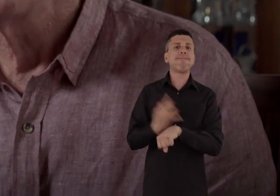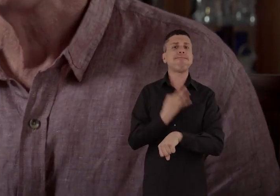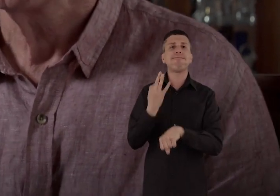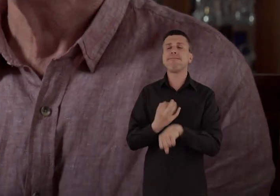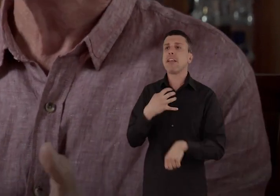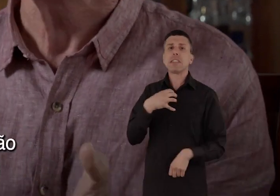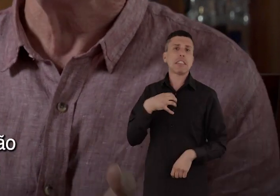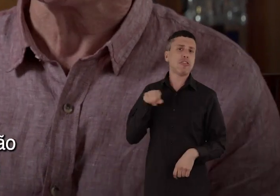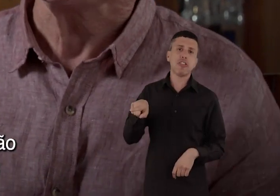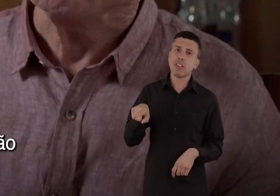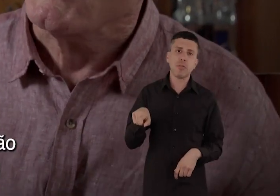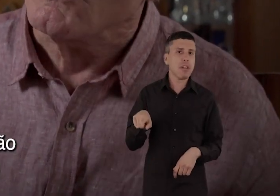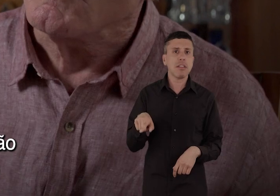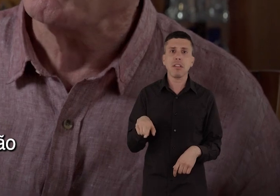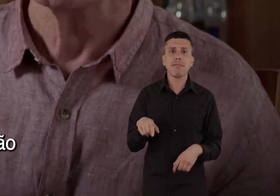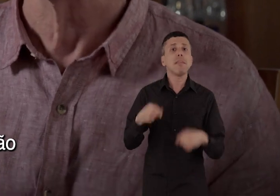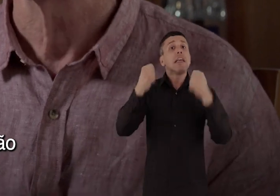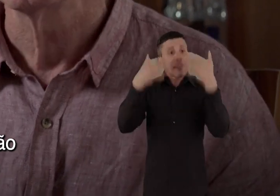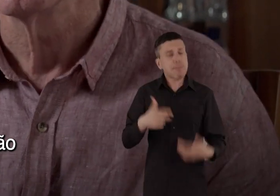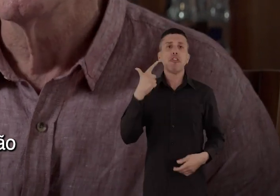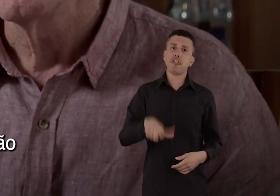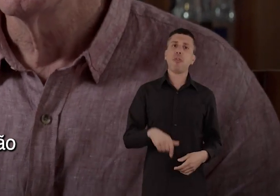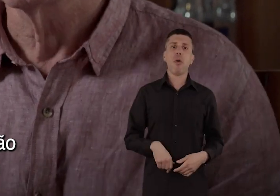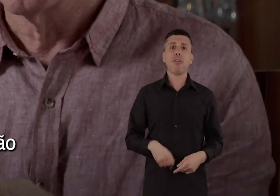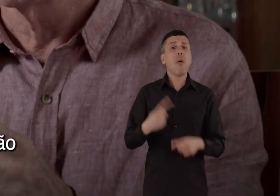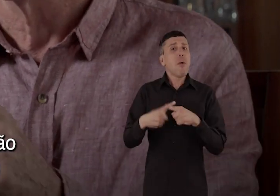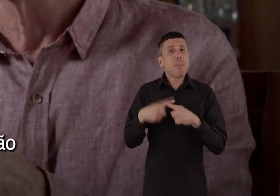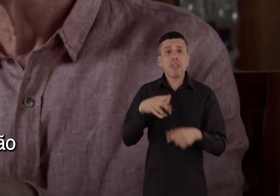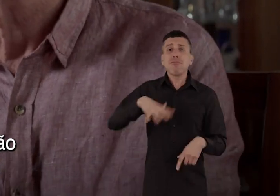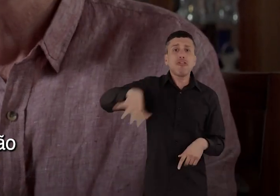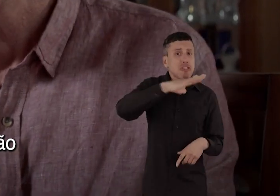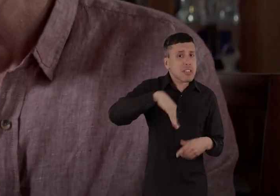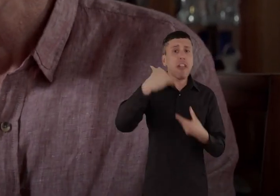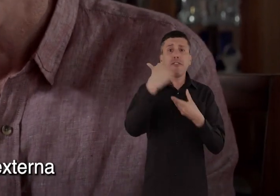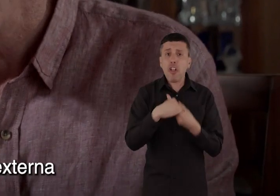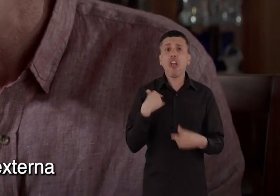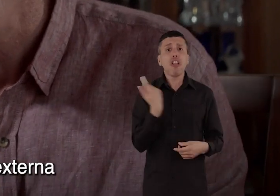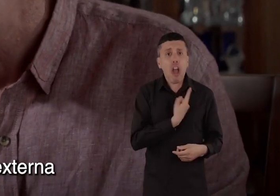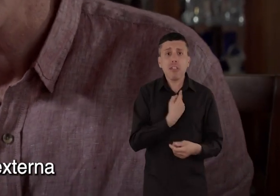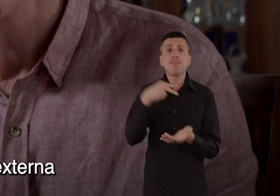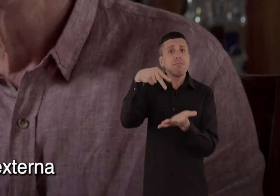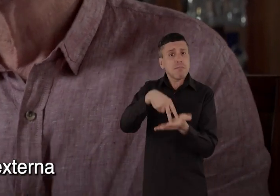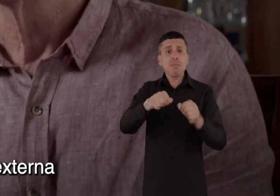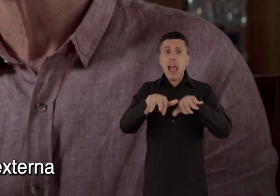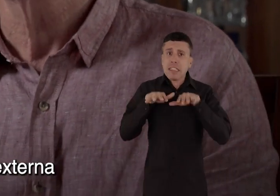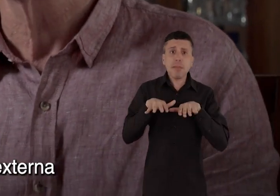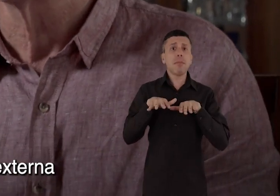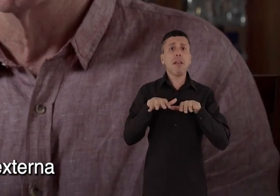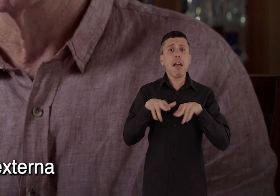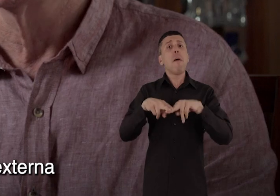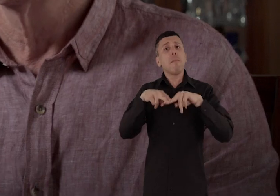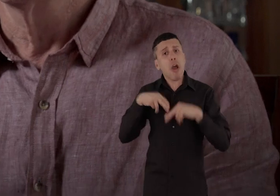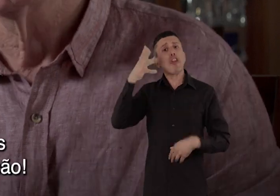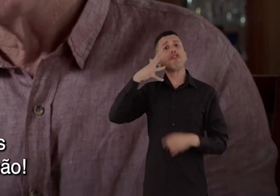momento. Isso reexplico, pela razão. Nós fomos eleitos falando contra a